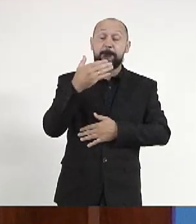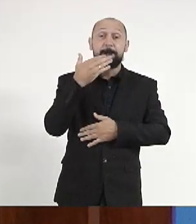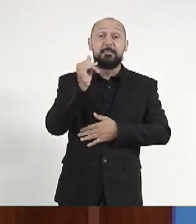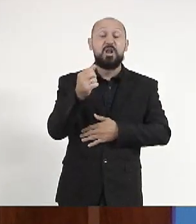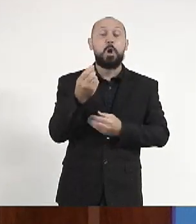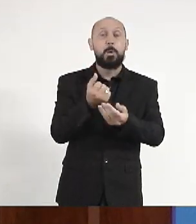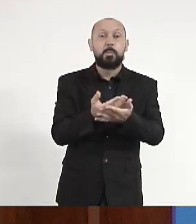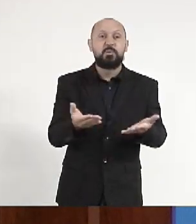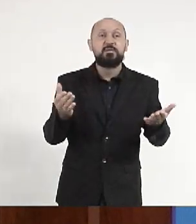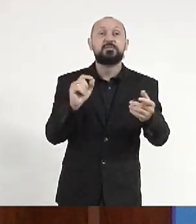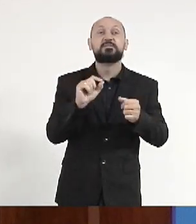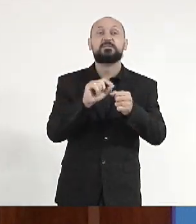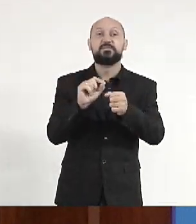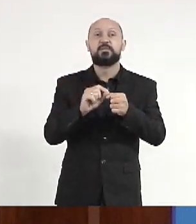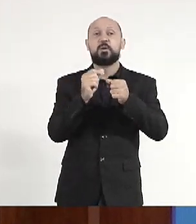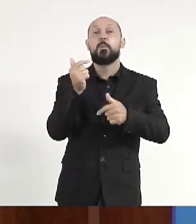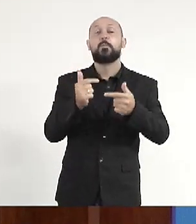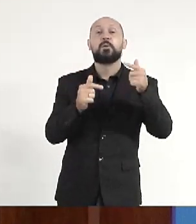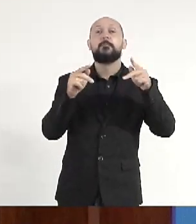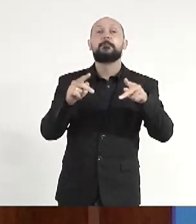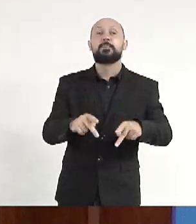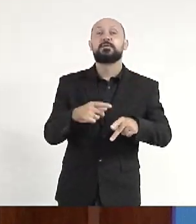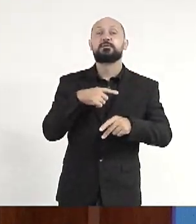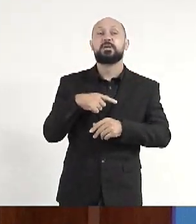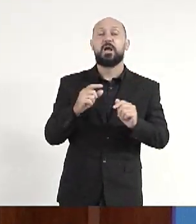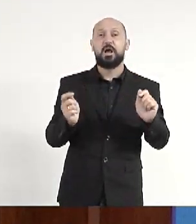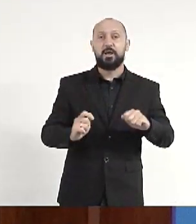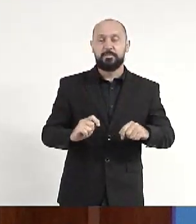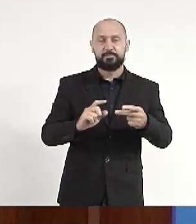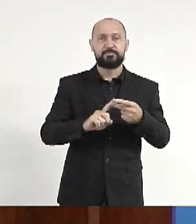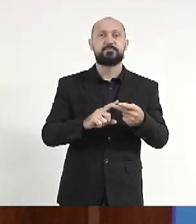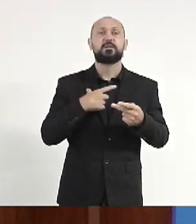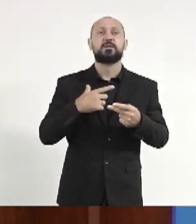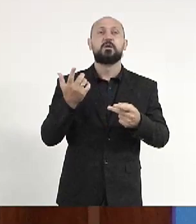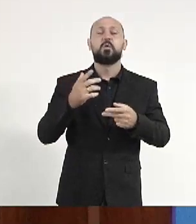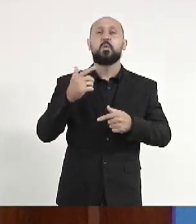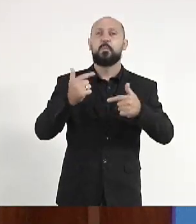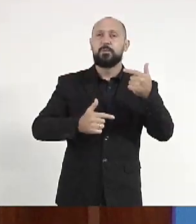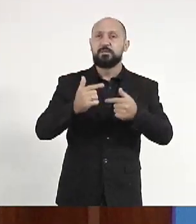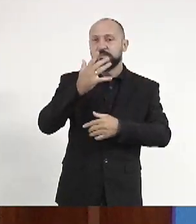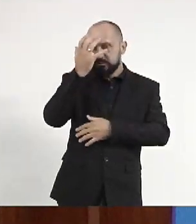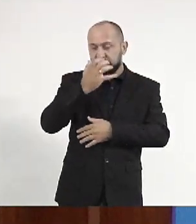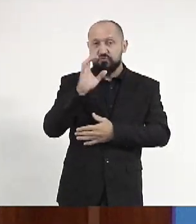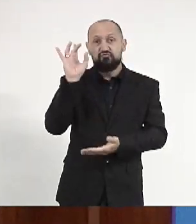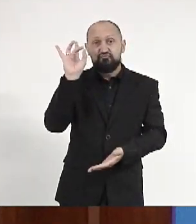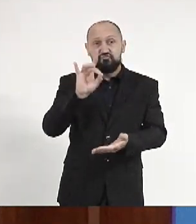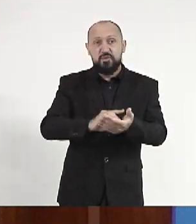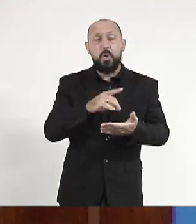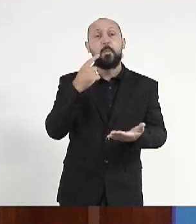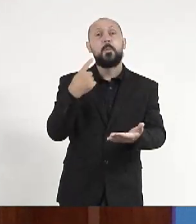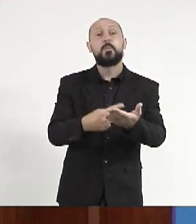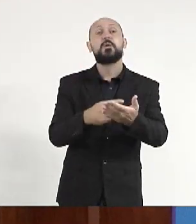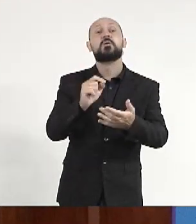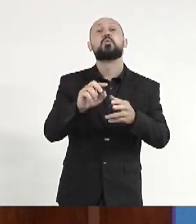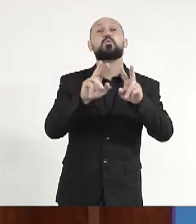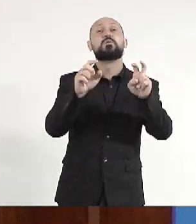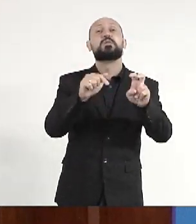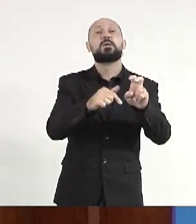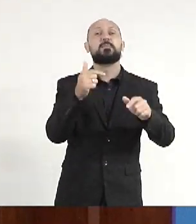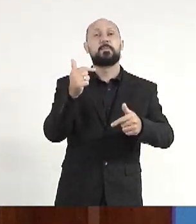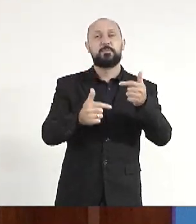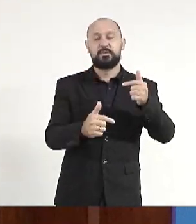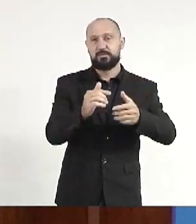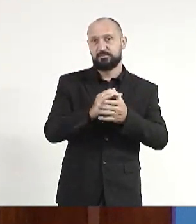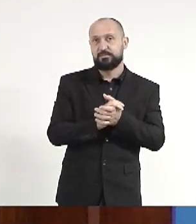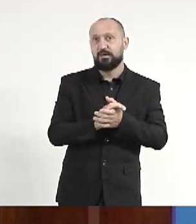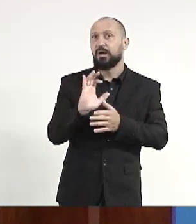melhor distribuição se faz com políticas públicas eficientes, com políticos sérios, com políticos verdadeiramente comprometidos com as causas da